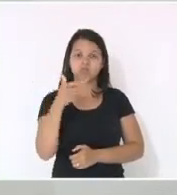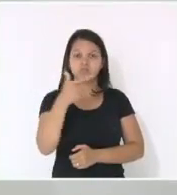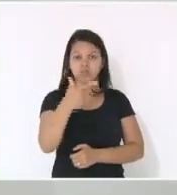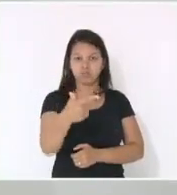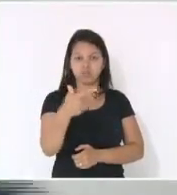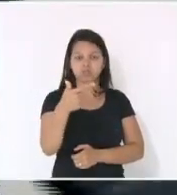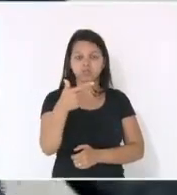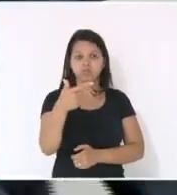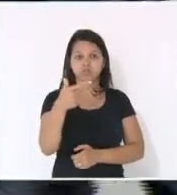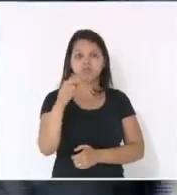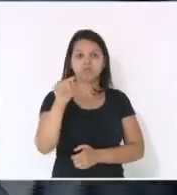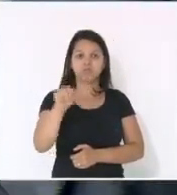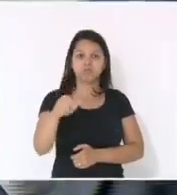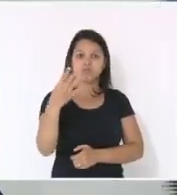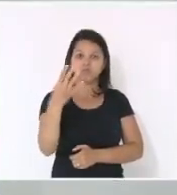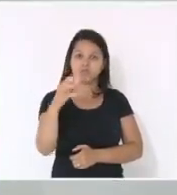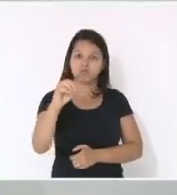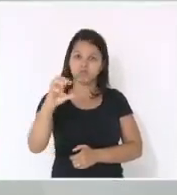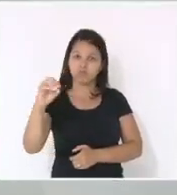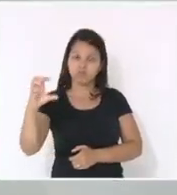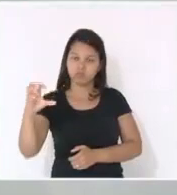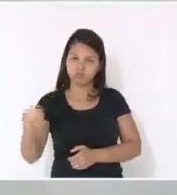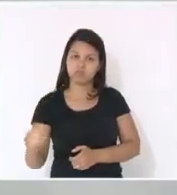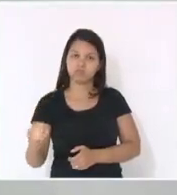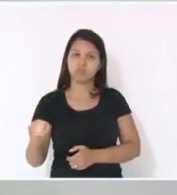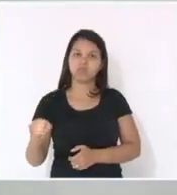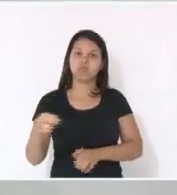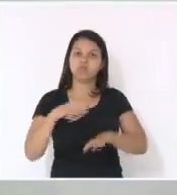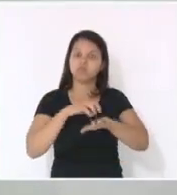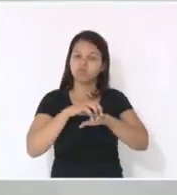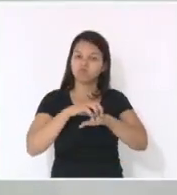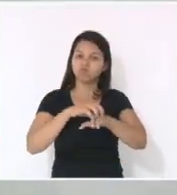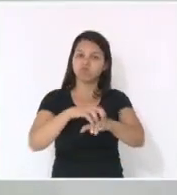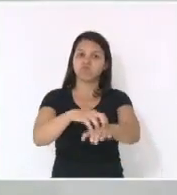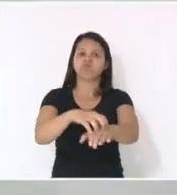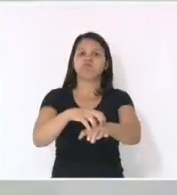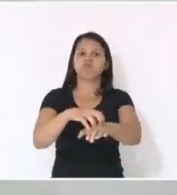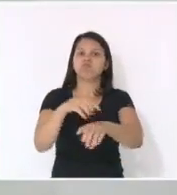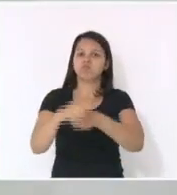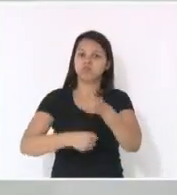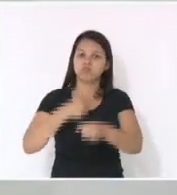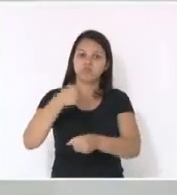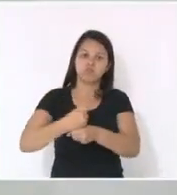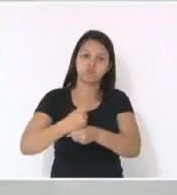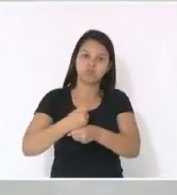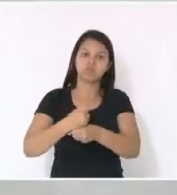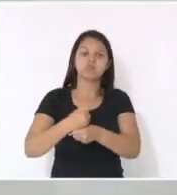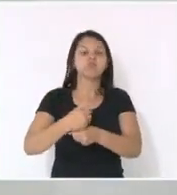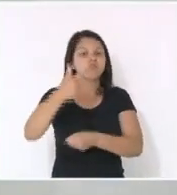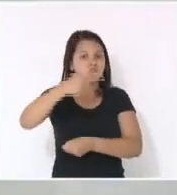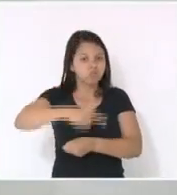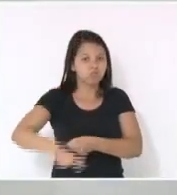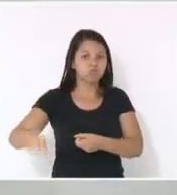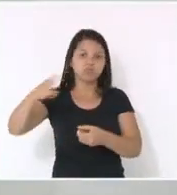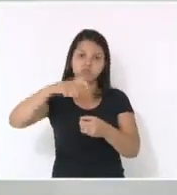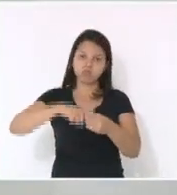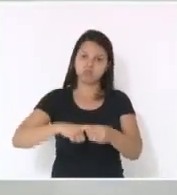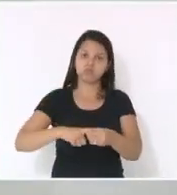22.400 cargas no ano, possa voltar a esse movimento. Hoje aquilo foi reduzido drasticamente,